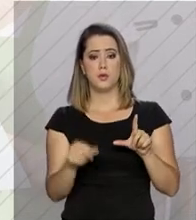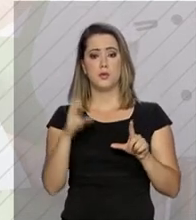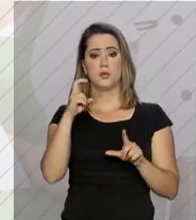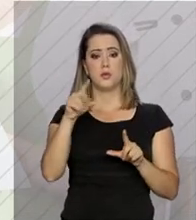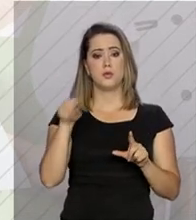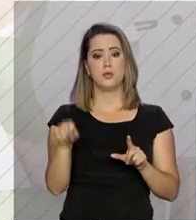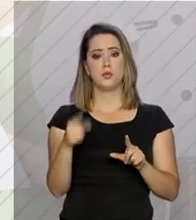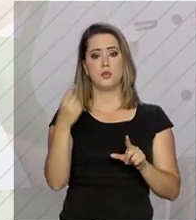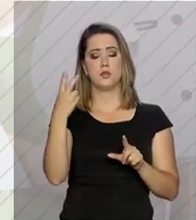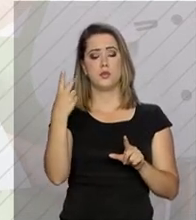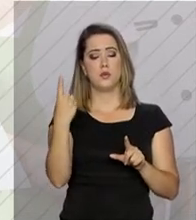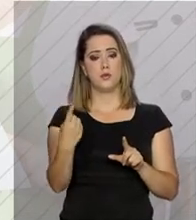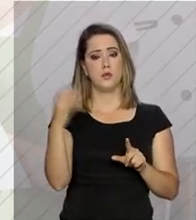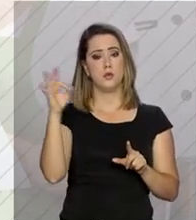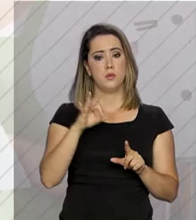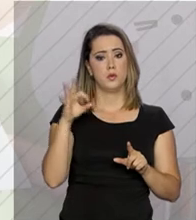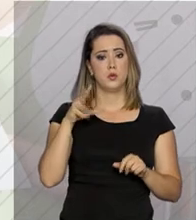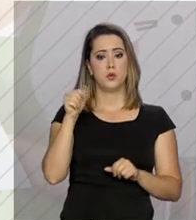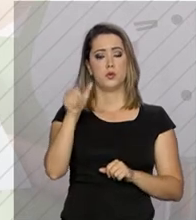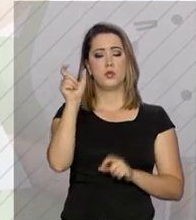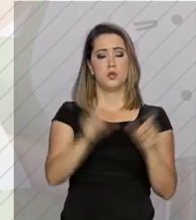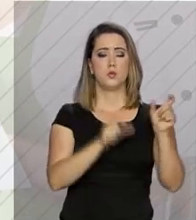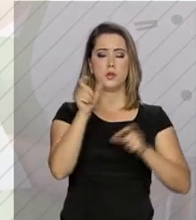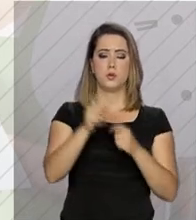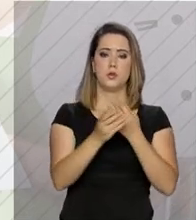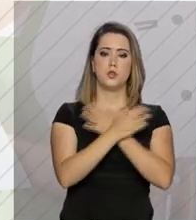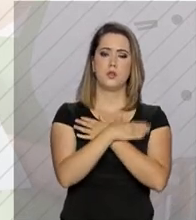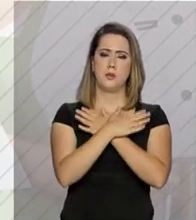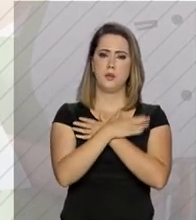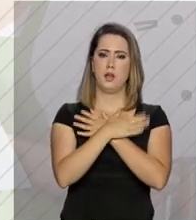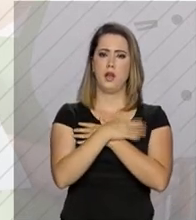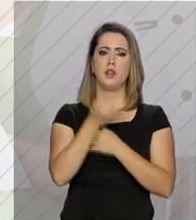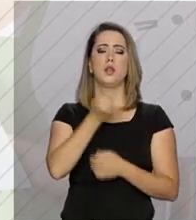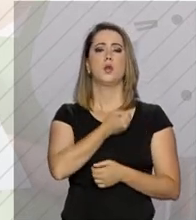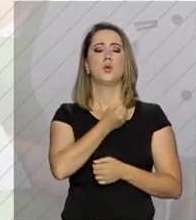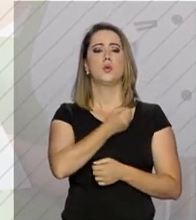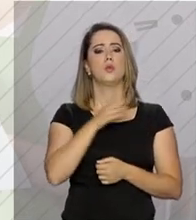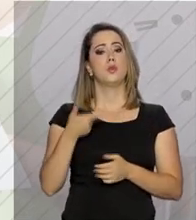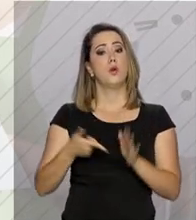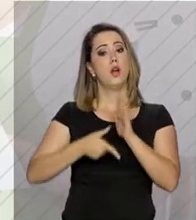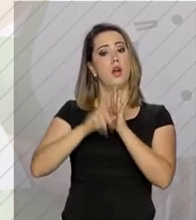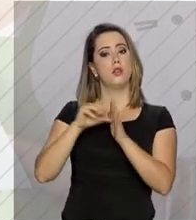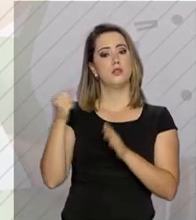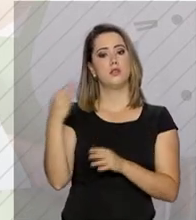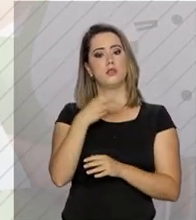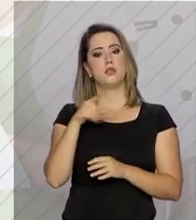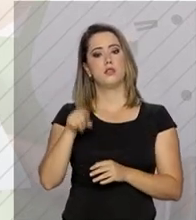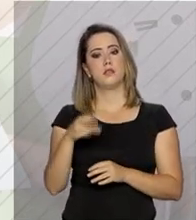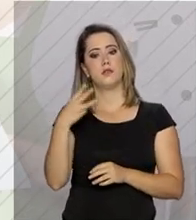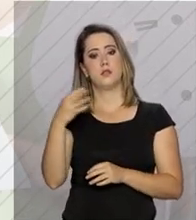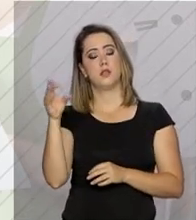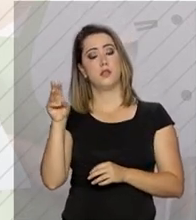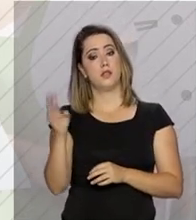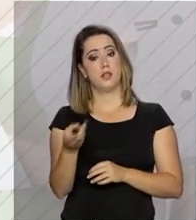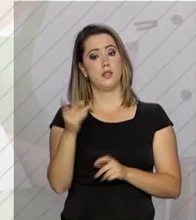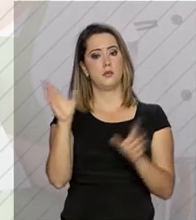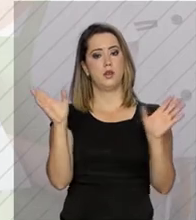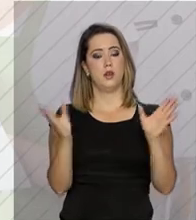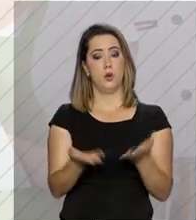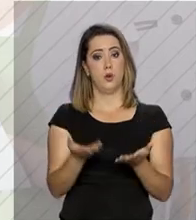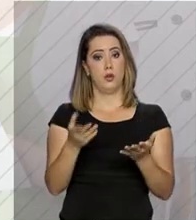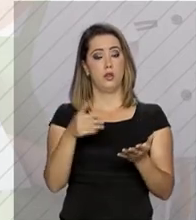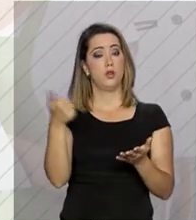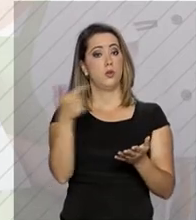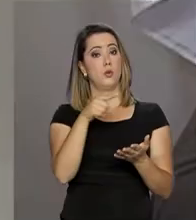5,1 por cento do total de desempregados que em números gerais caiu de 13,3 milhões para 12 milhões e